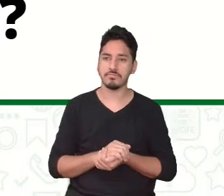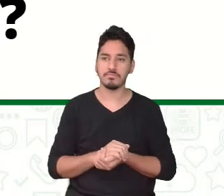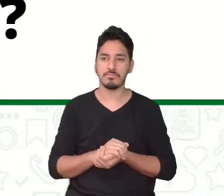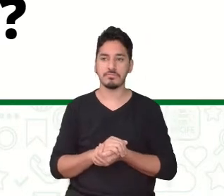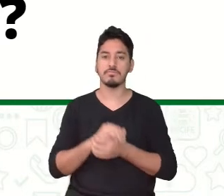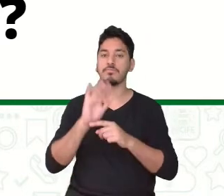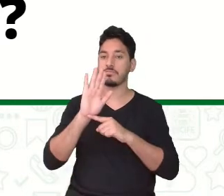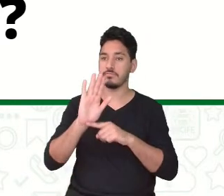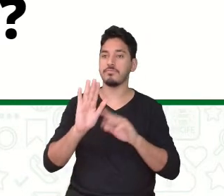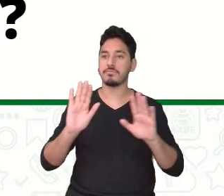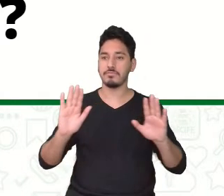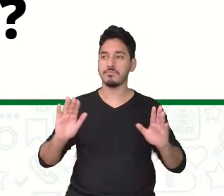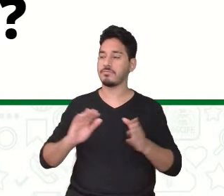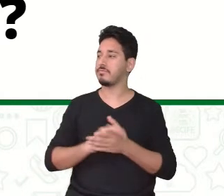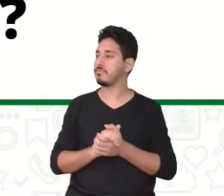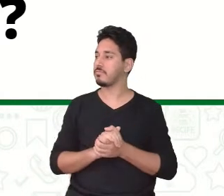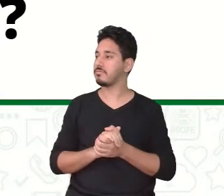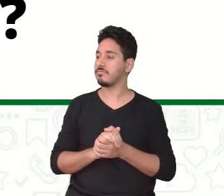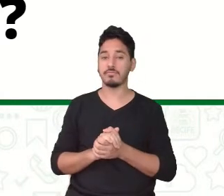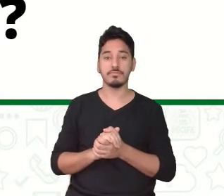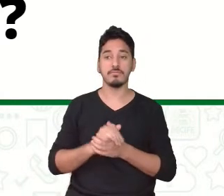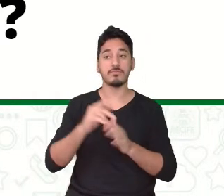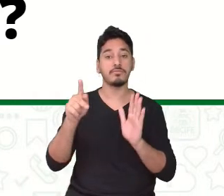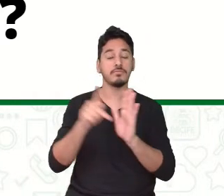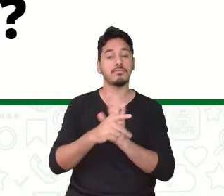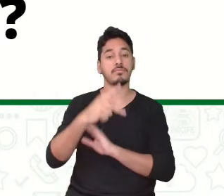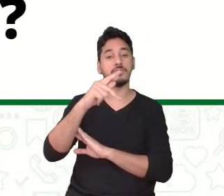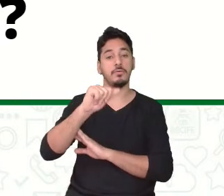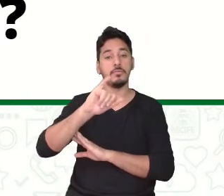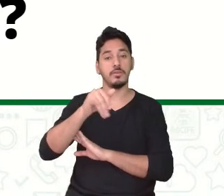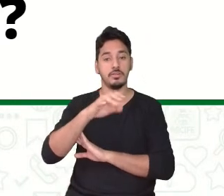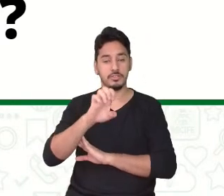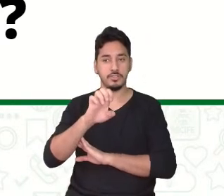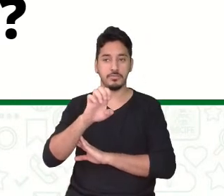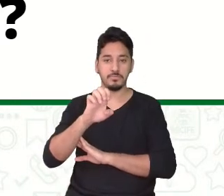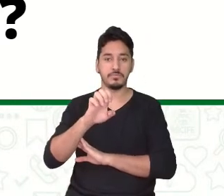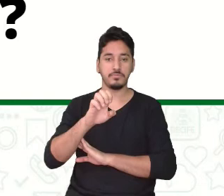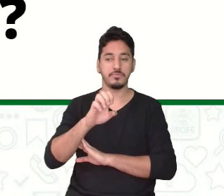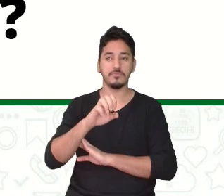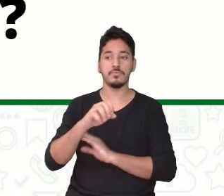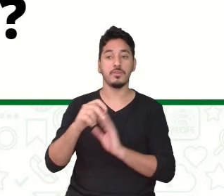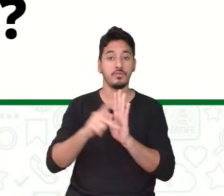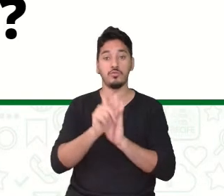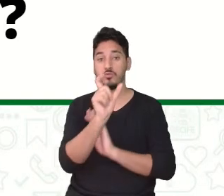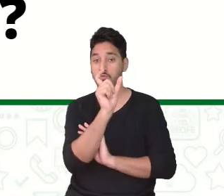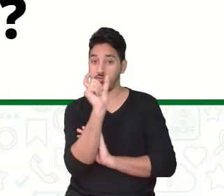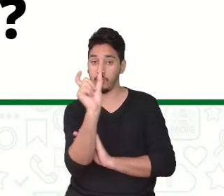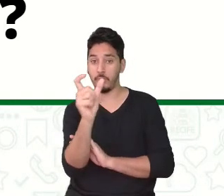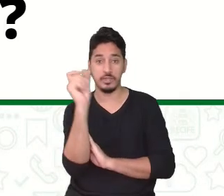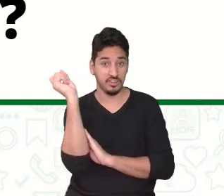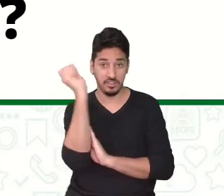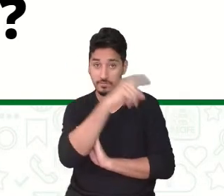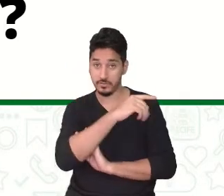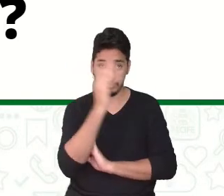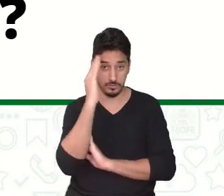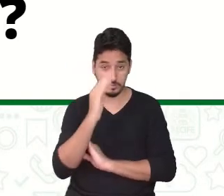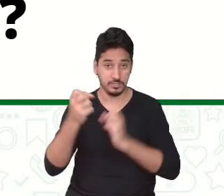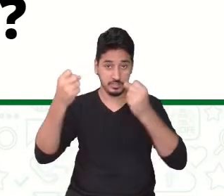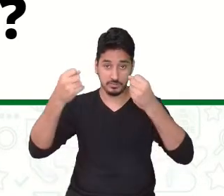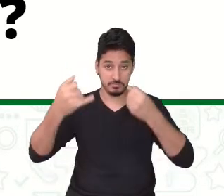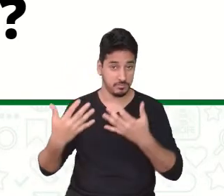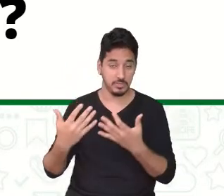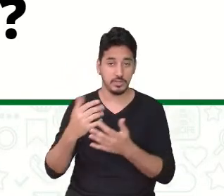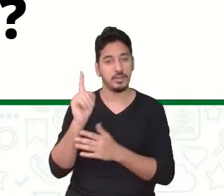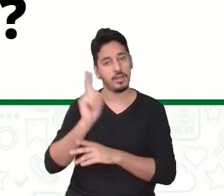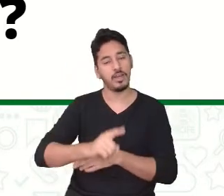Vou mostrar ele. Essa aula é o pajé desse povo. O nome dele é Iauá Cacharro e isso foi num evento que teve